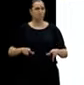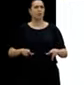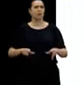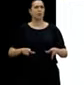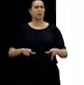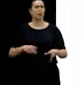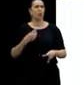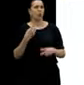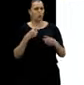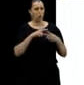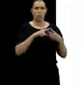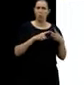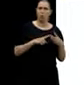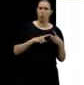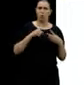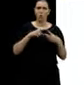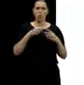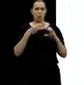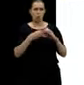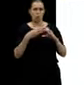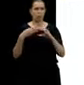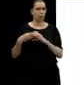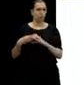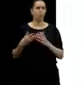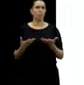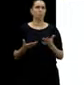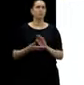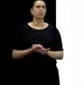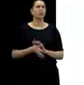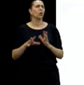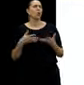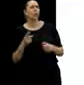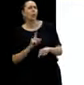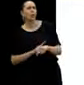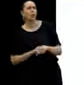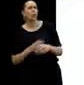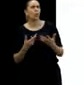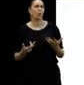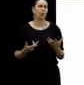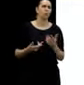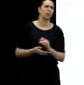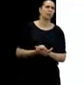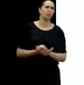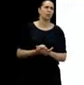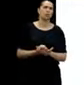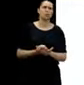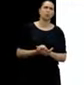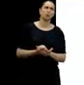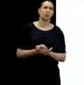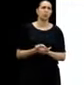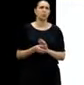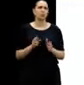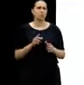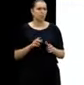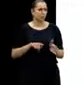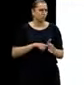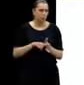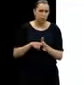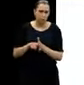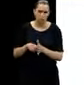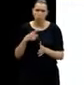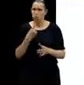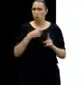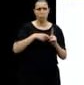diferenciar em pelo menos 2 tipos celulares. Em quanto tempo isso? Em termos de cultivo, pode-se levar